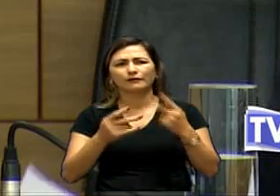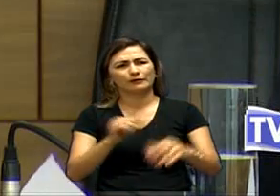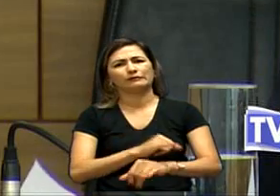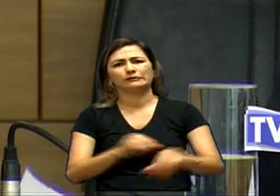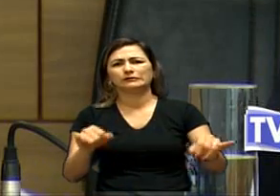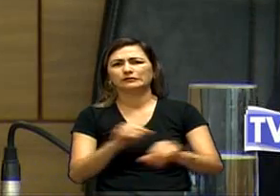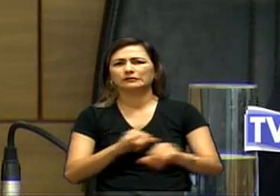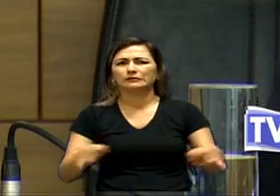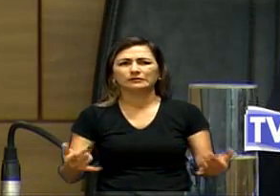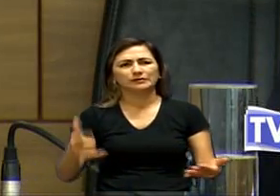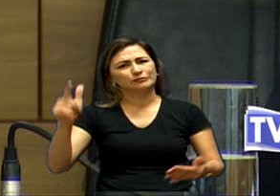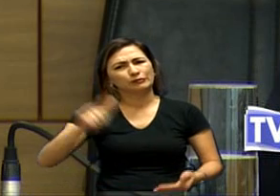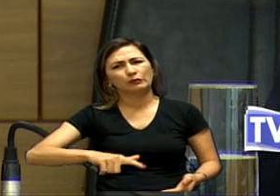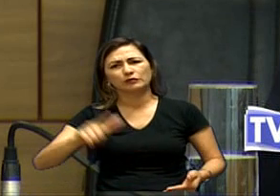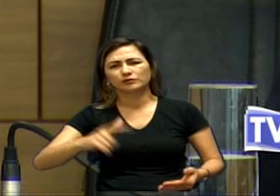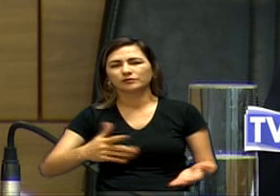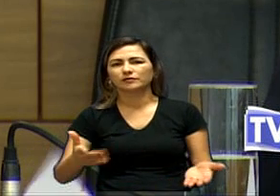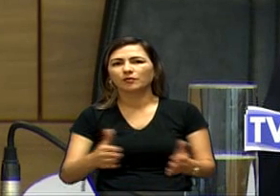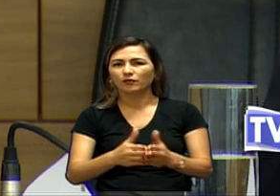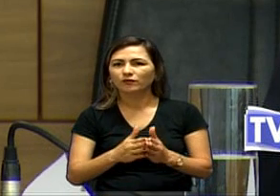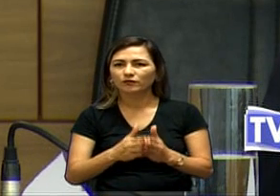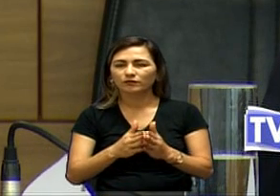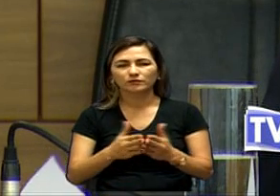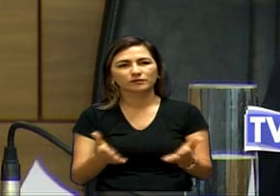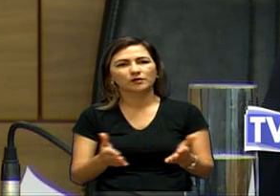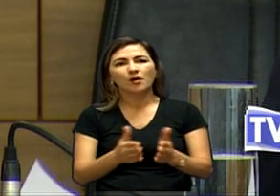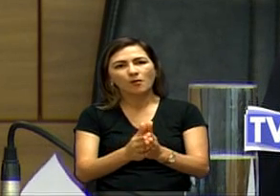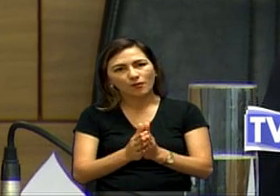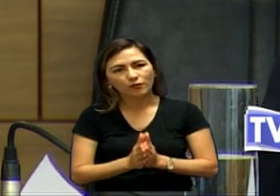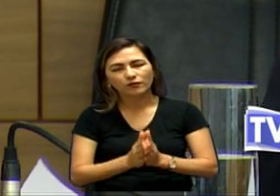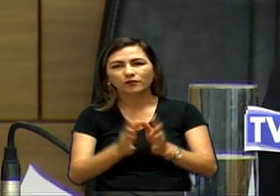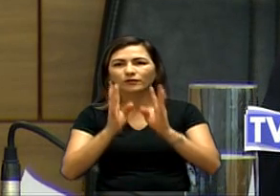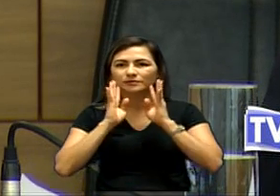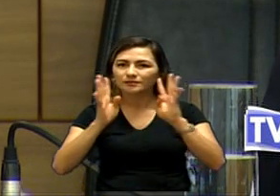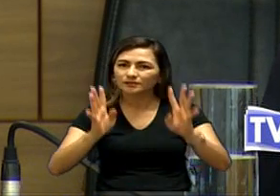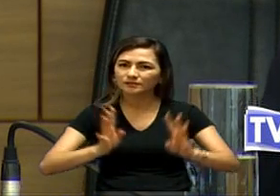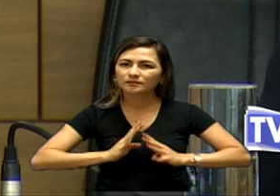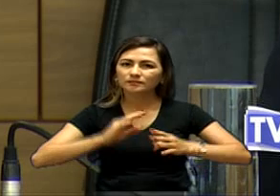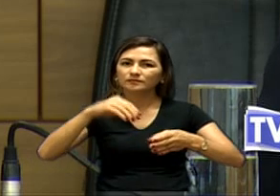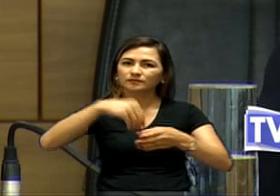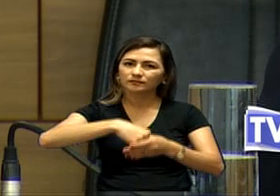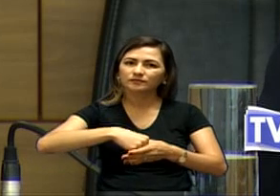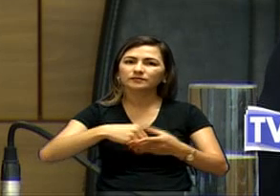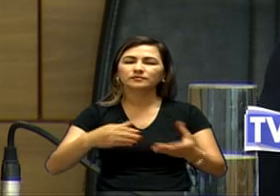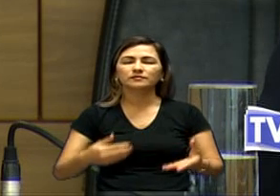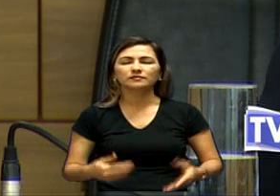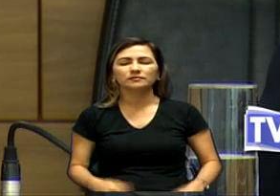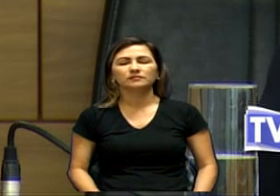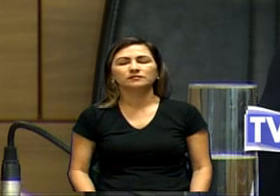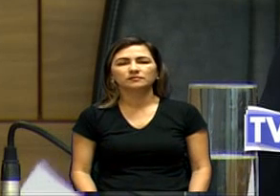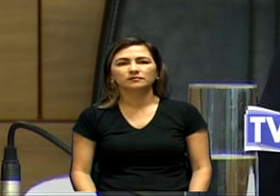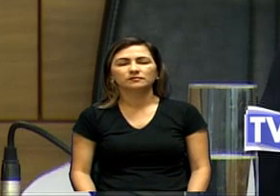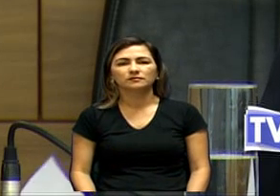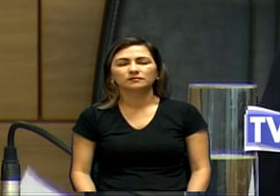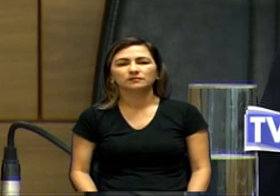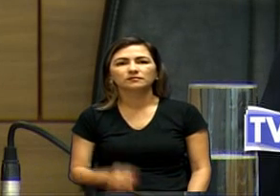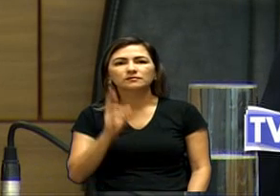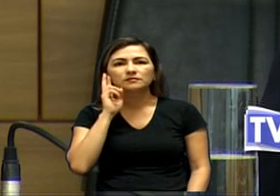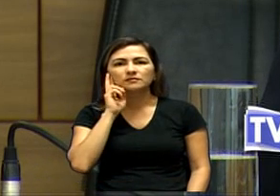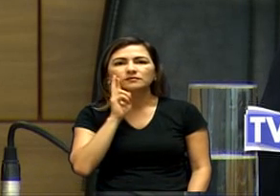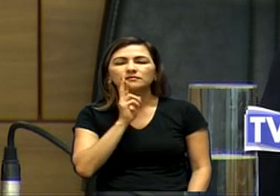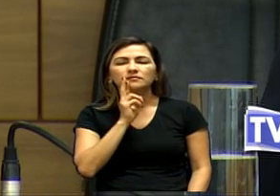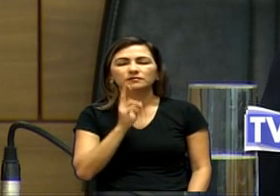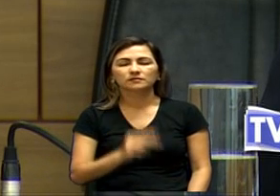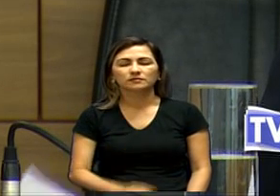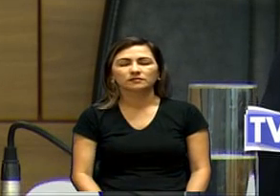favor, se atentarem para a votação. Renan Santos.